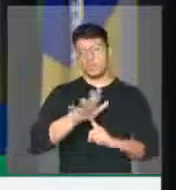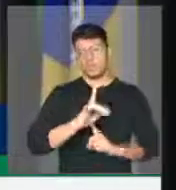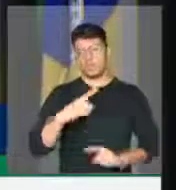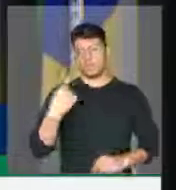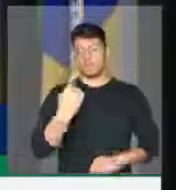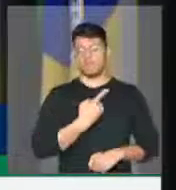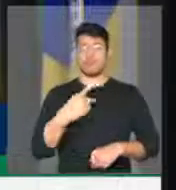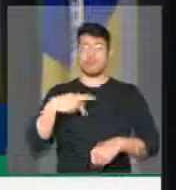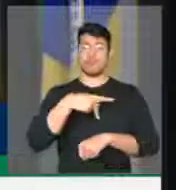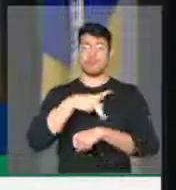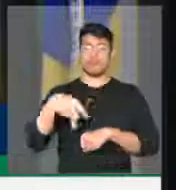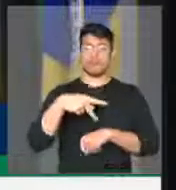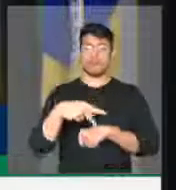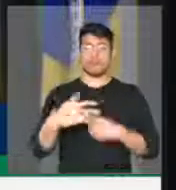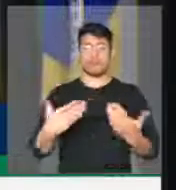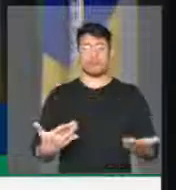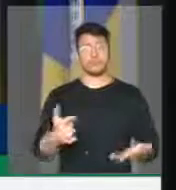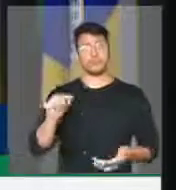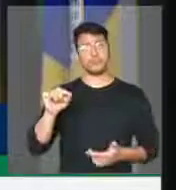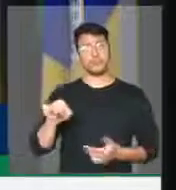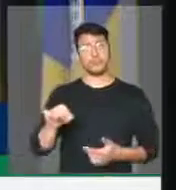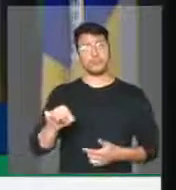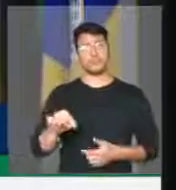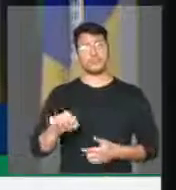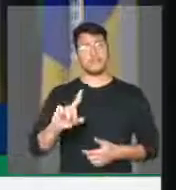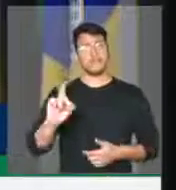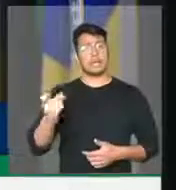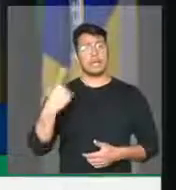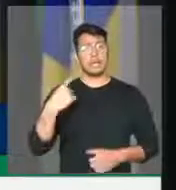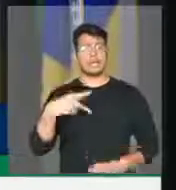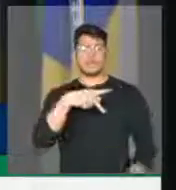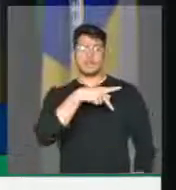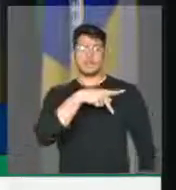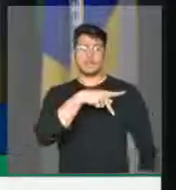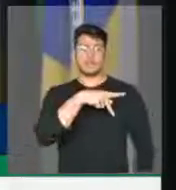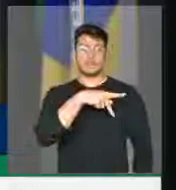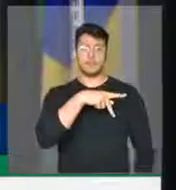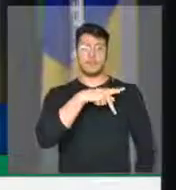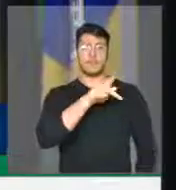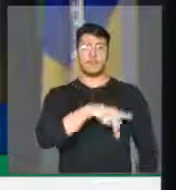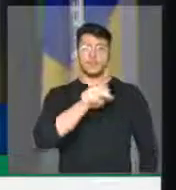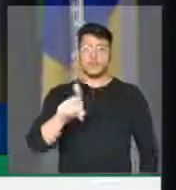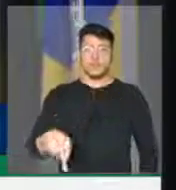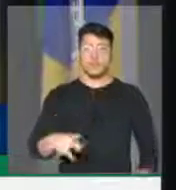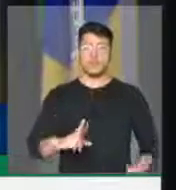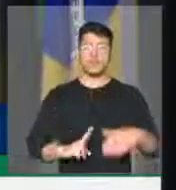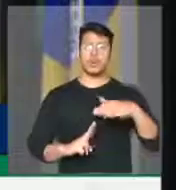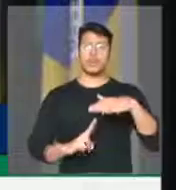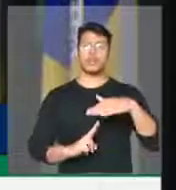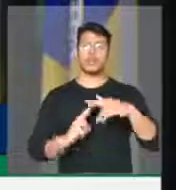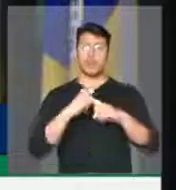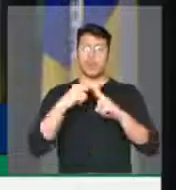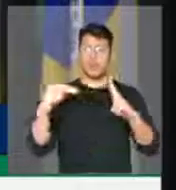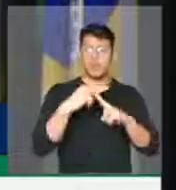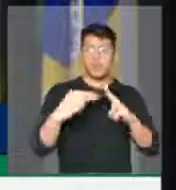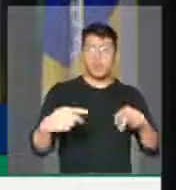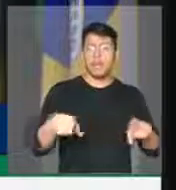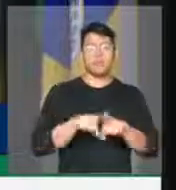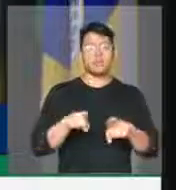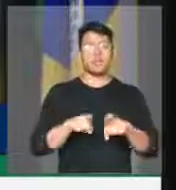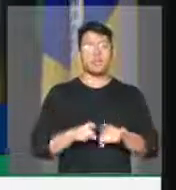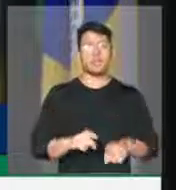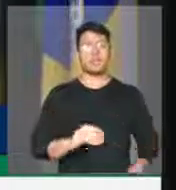país. Ela, além de ter sido professora da UNB, também foi professora no SUB, na